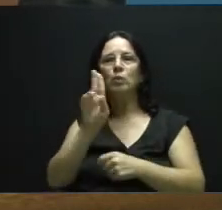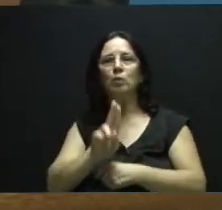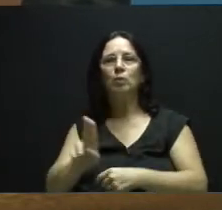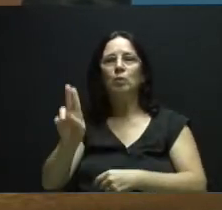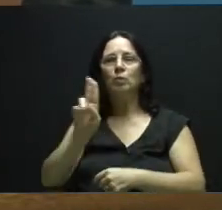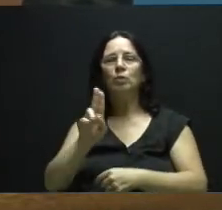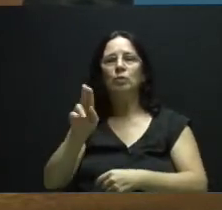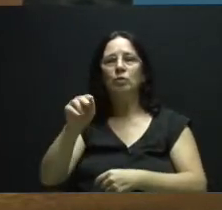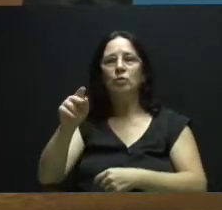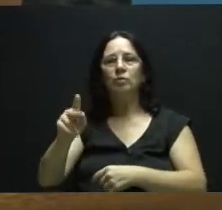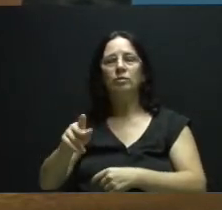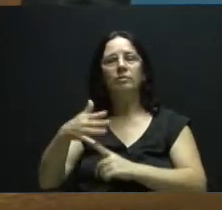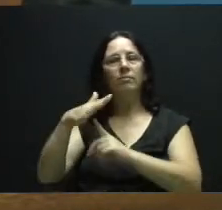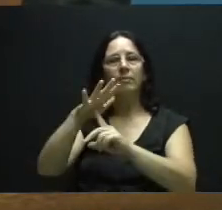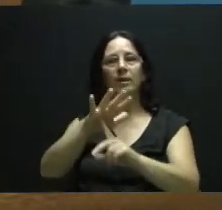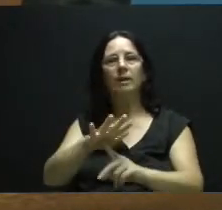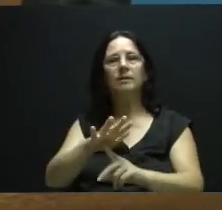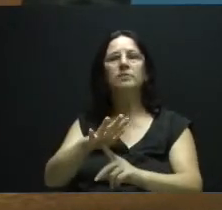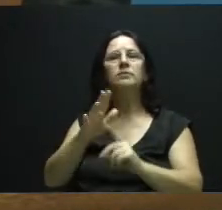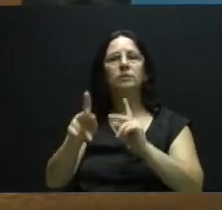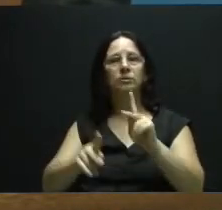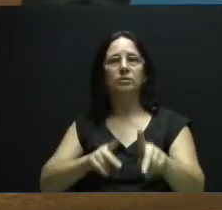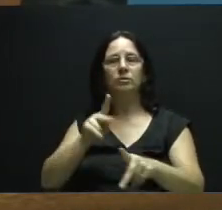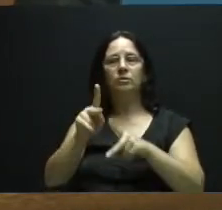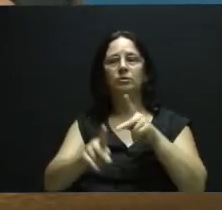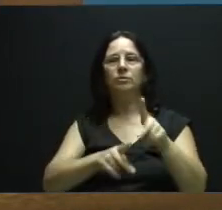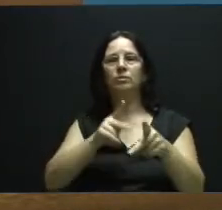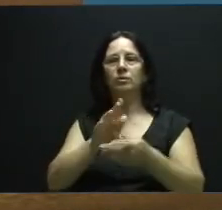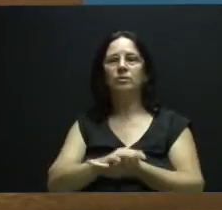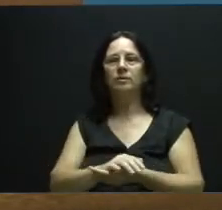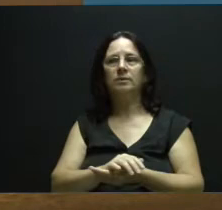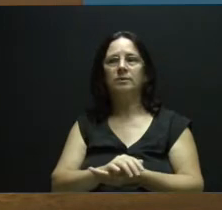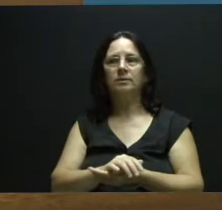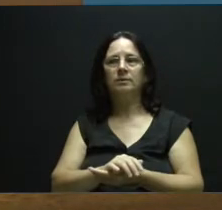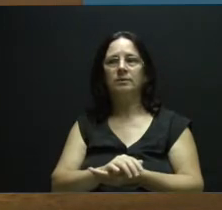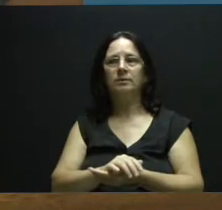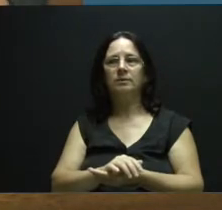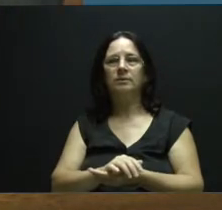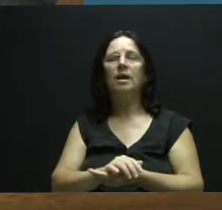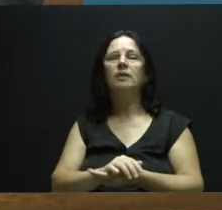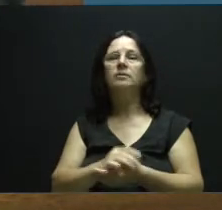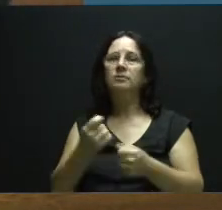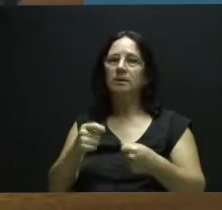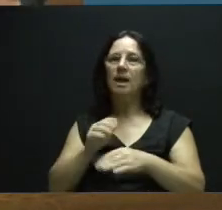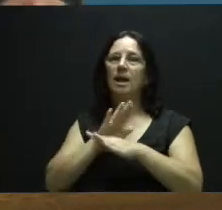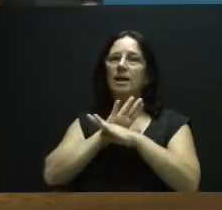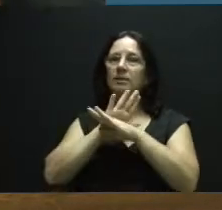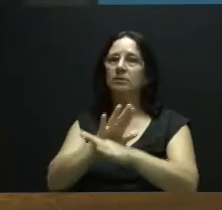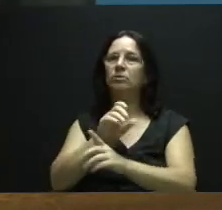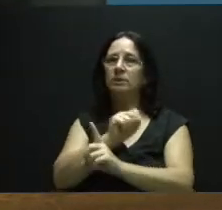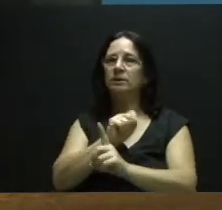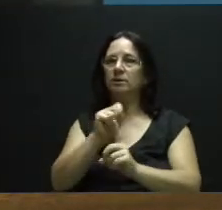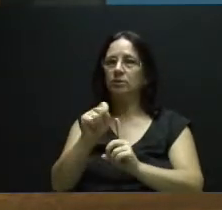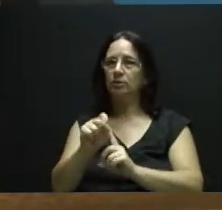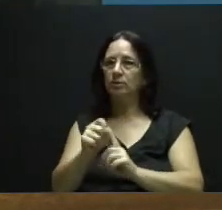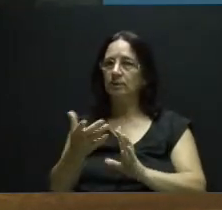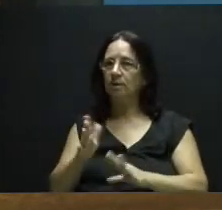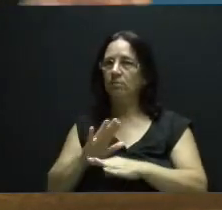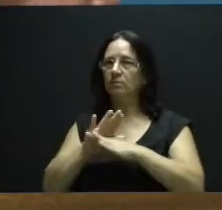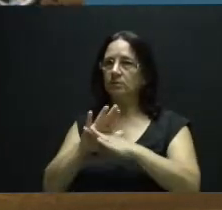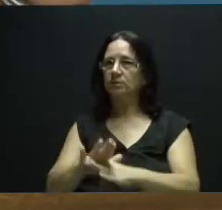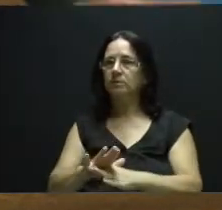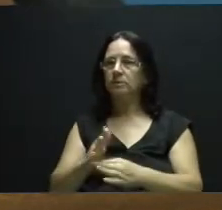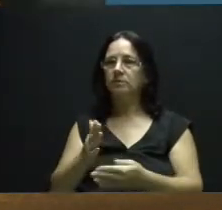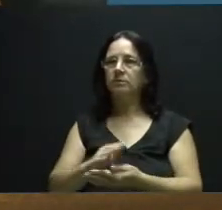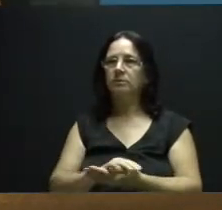uma praça que é do povo da nossa cidade e aí onde eu acho que a assistência social a gente tem que confundir não deixar